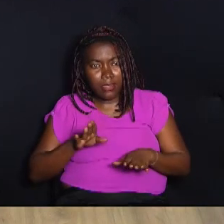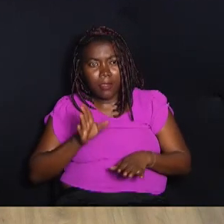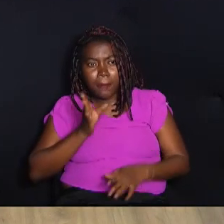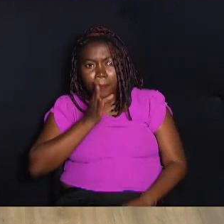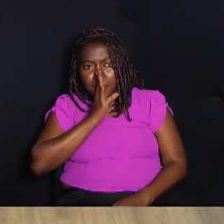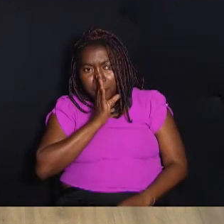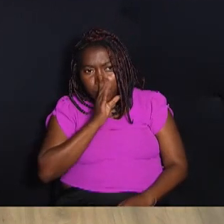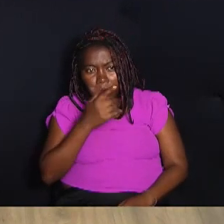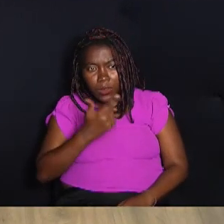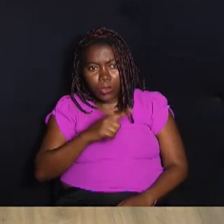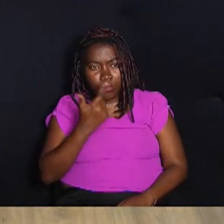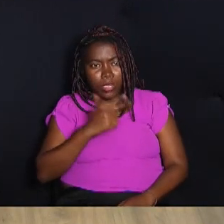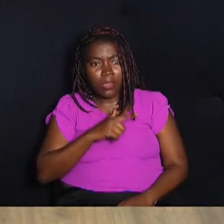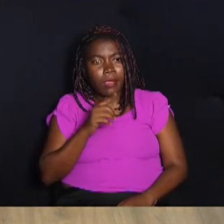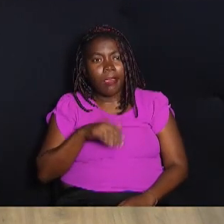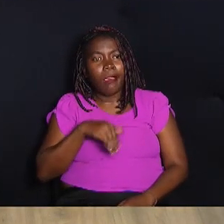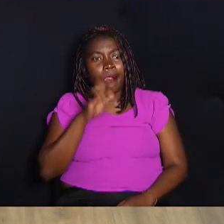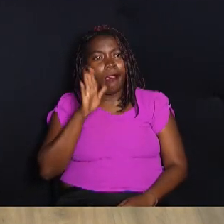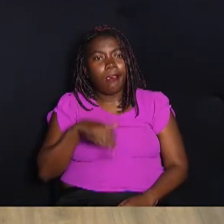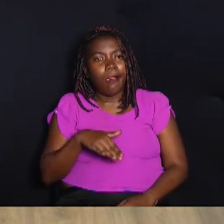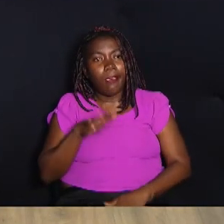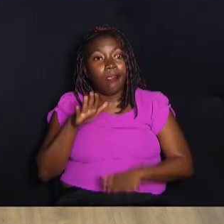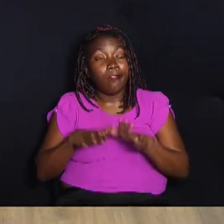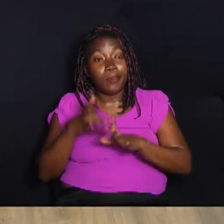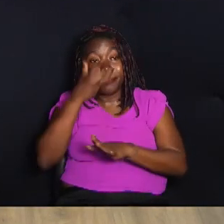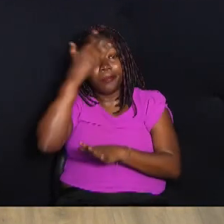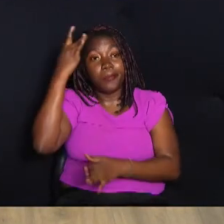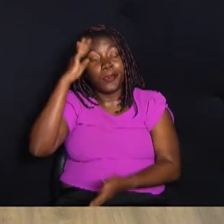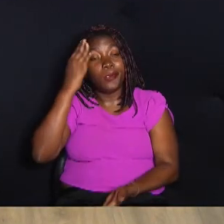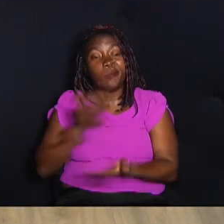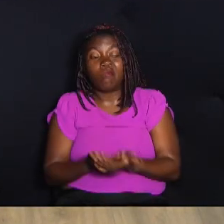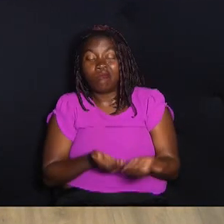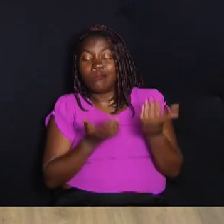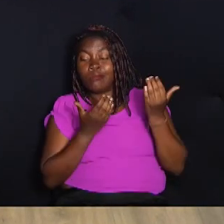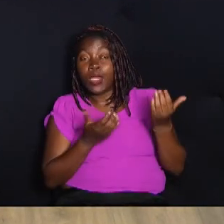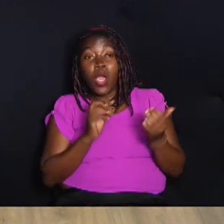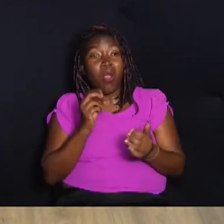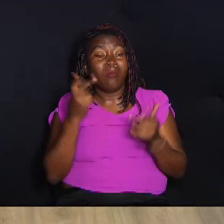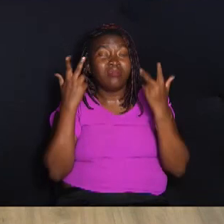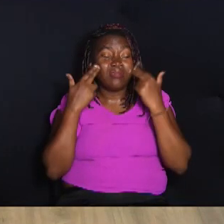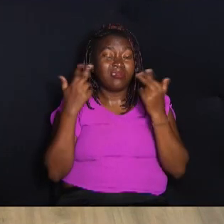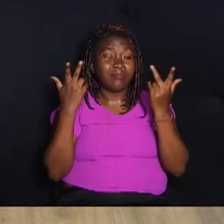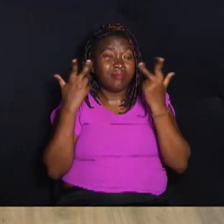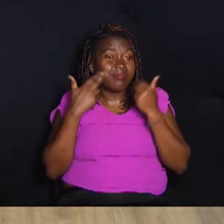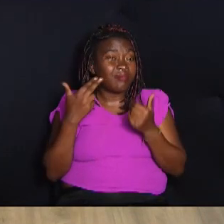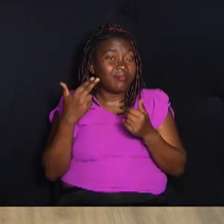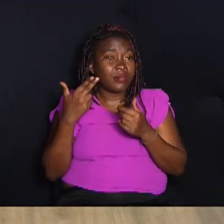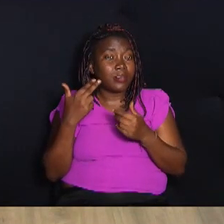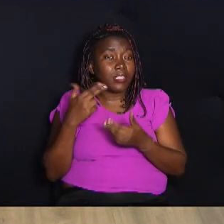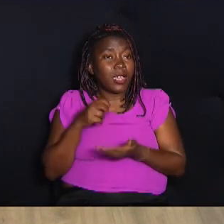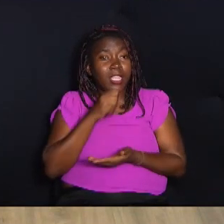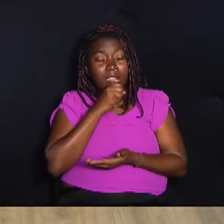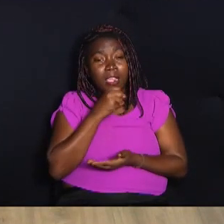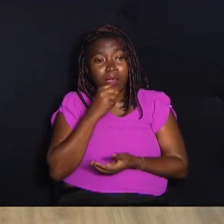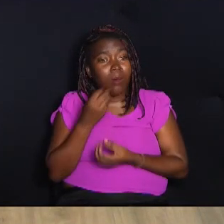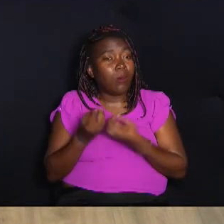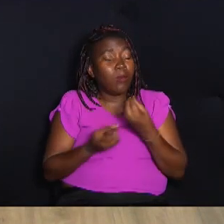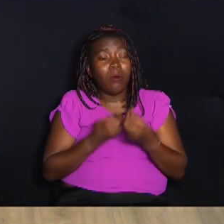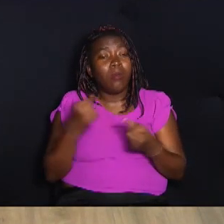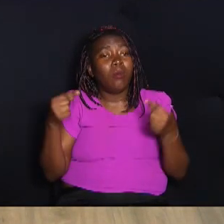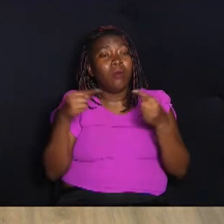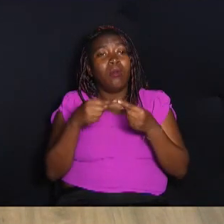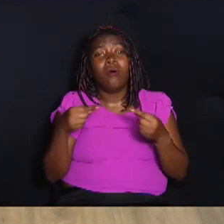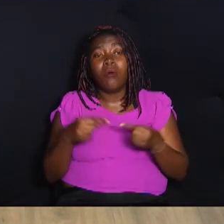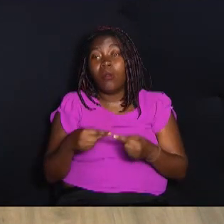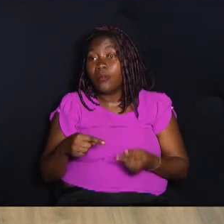não tem para quem, ou as pessoas às vezes não acreditam, ou normaliza também o idoso numa situação. Como que os idosos se encaixam